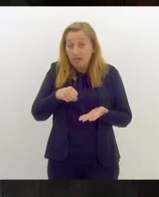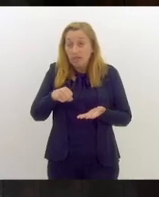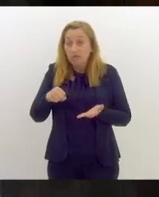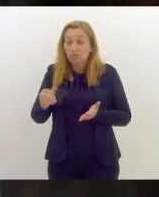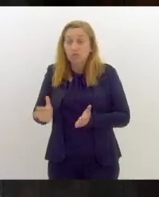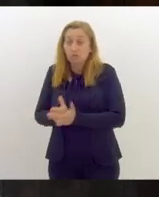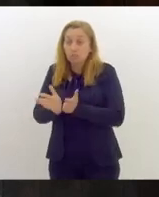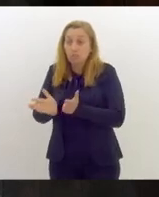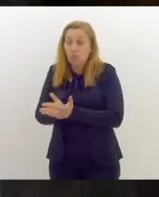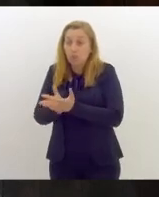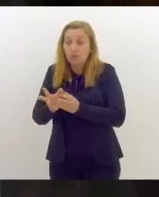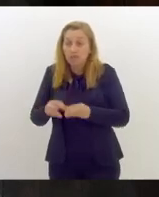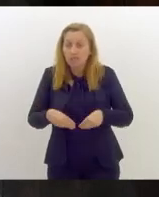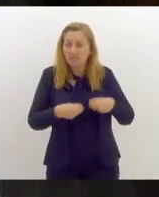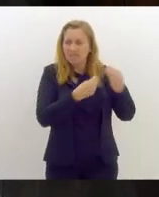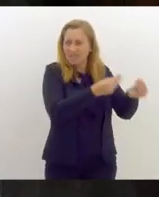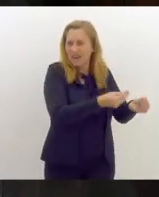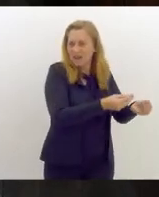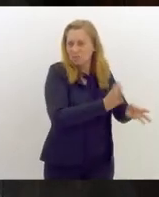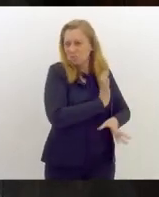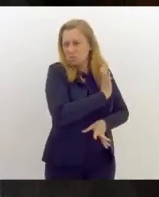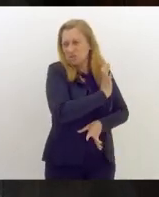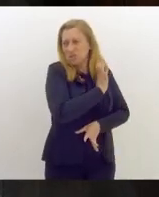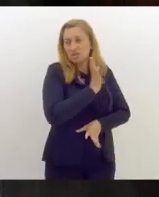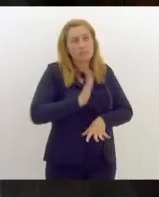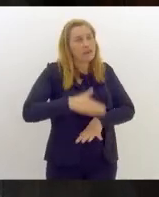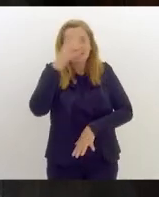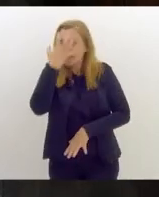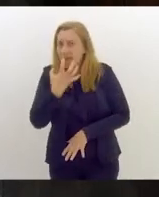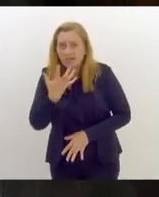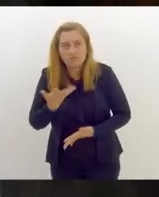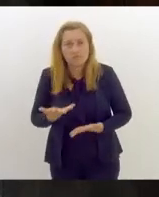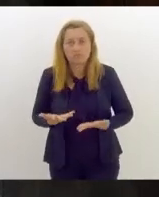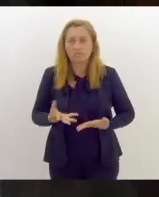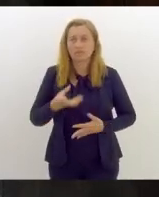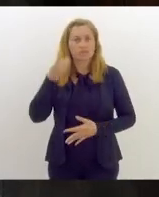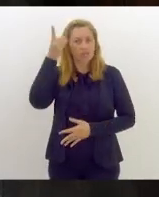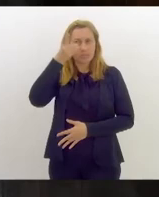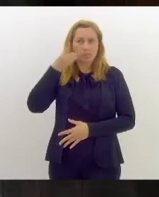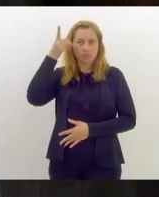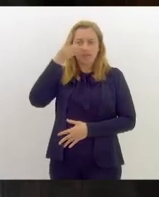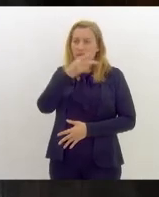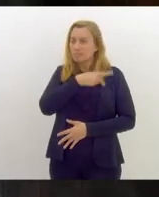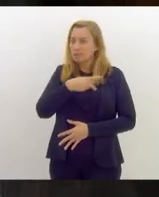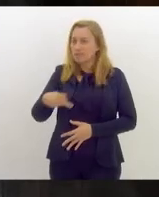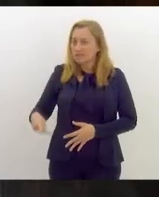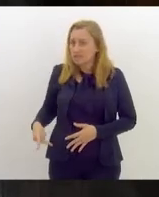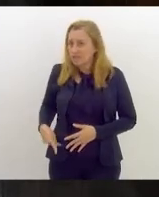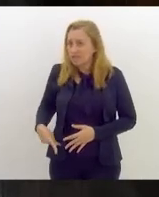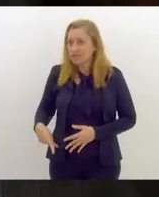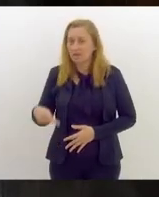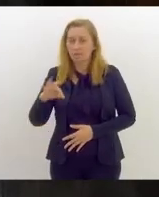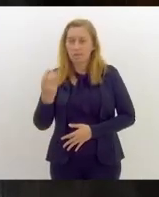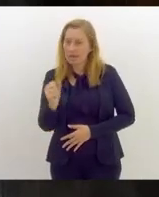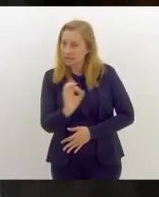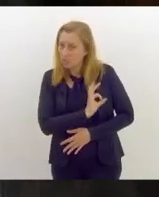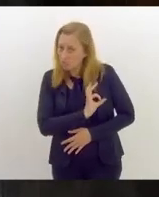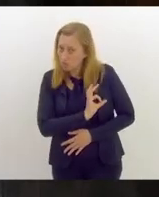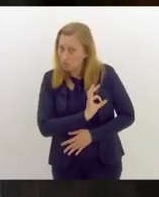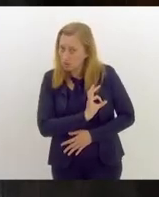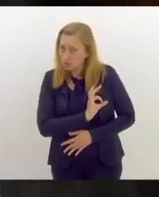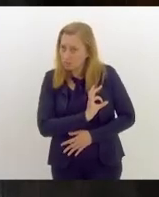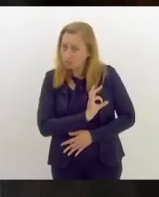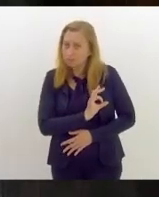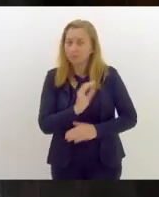dar para os ricos e mais grave ainda deputada Presidente Marta Rocha